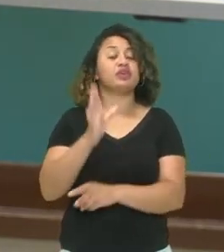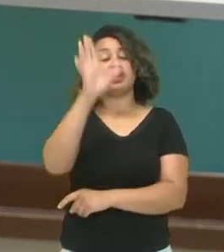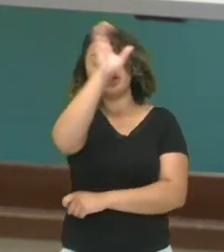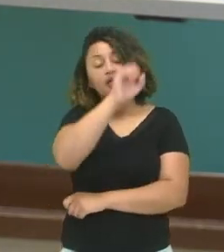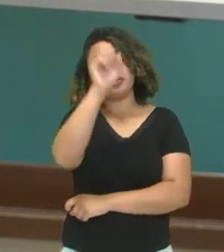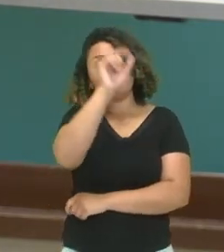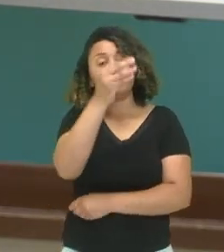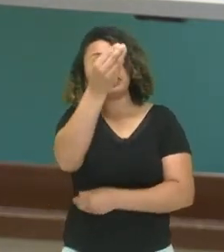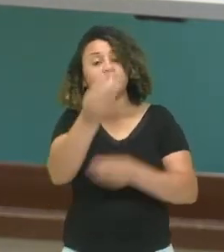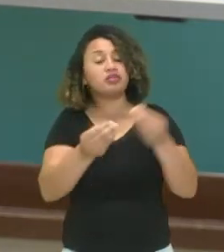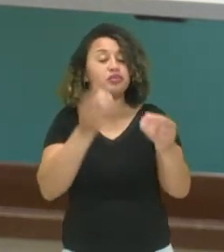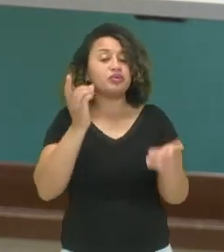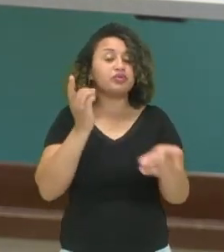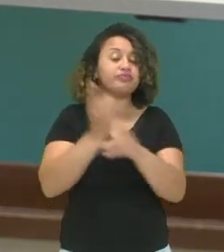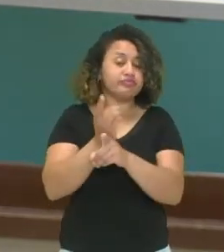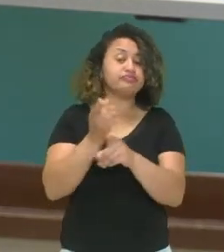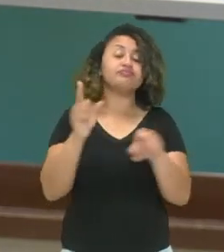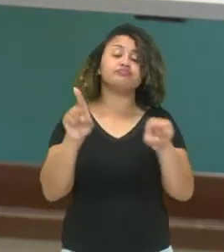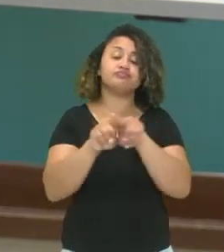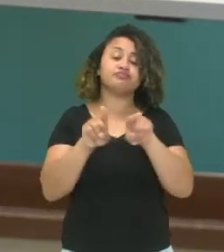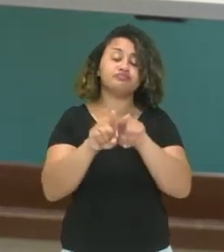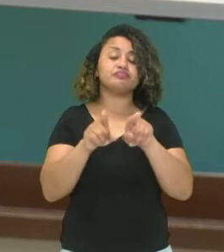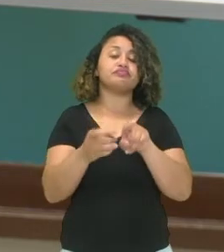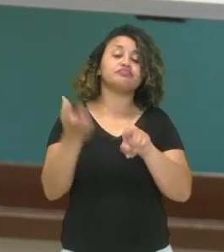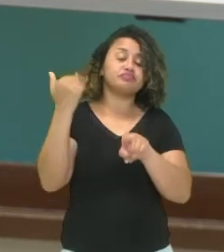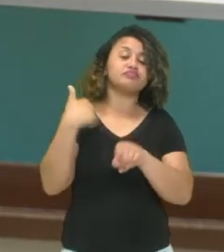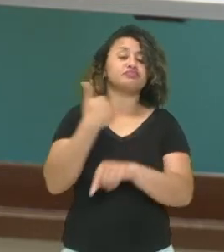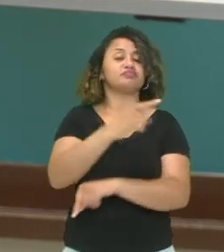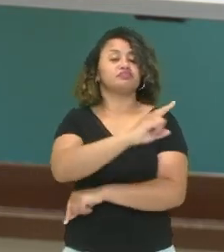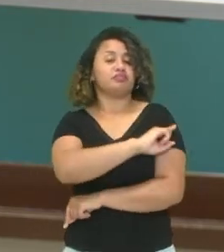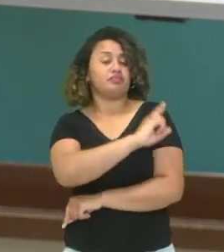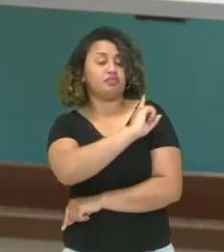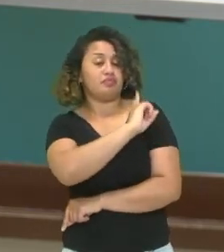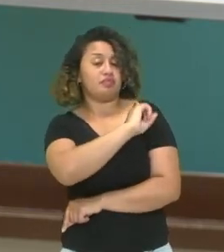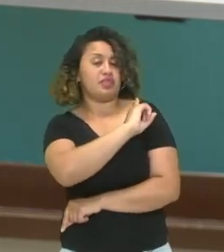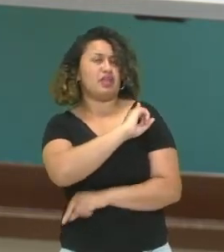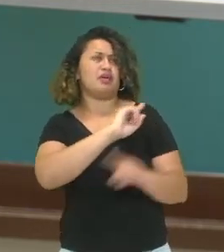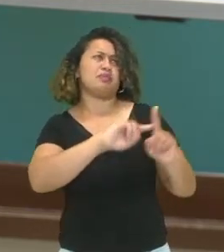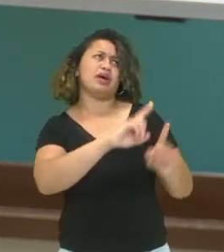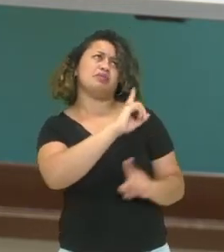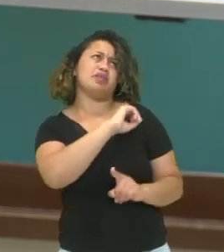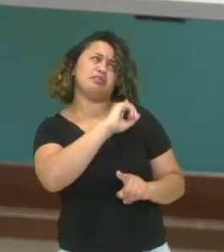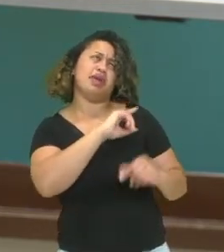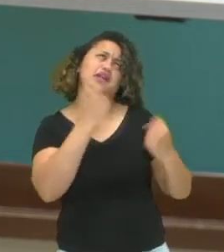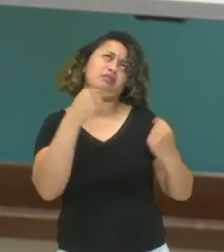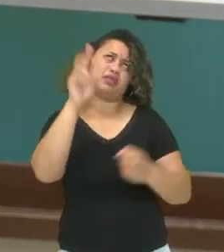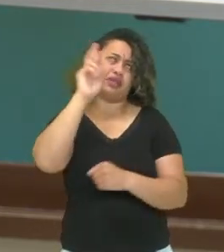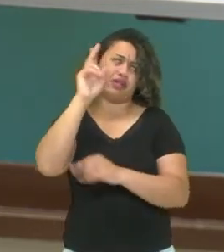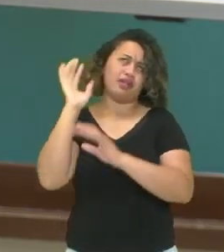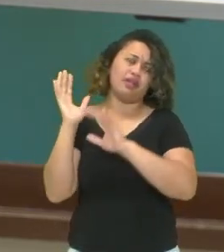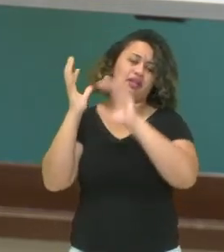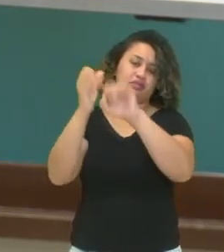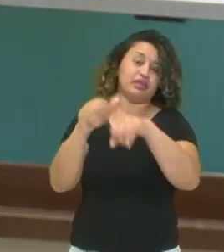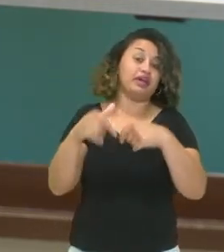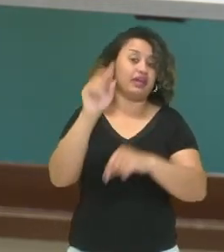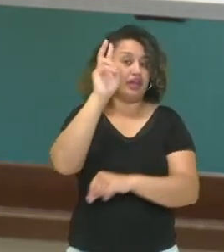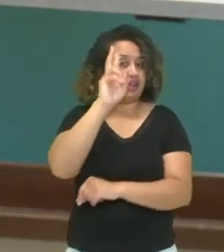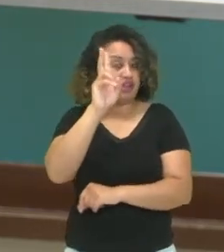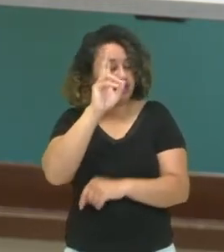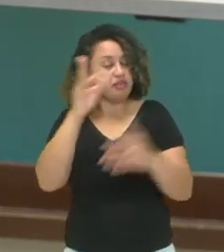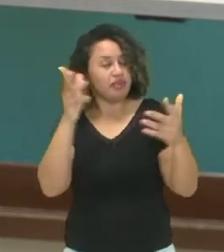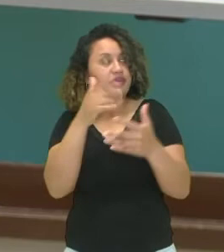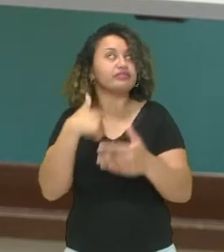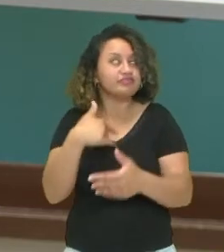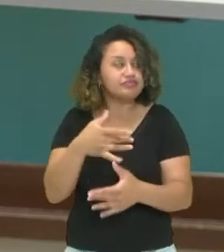essa determinação também lá na primeira série. Só que aconteceu na primeira, a gente precisa relembrar. Quem já lembra, vai